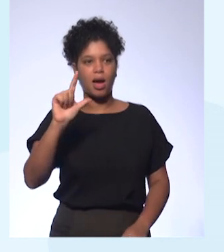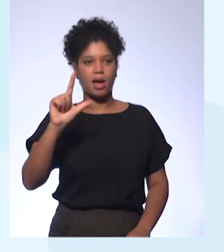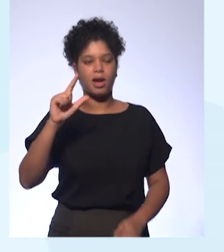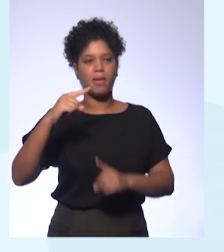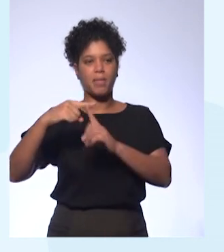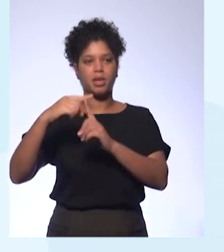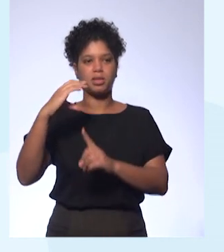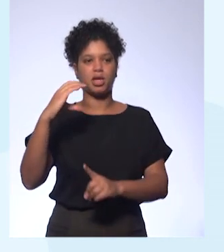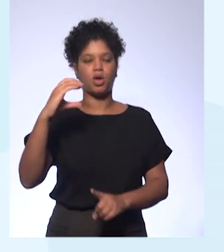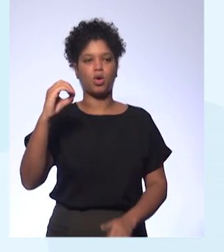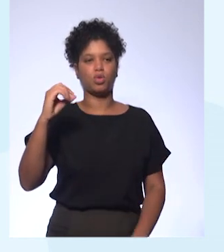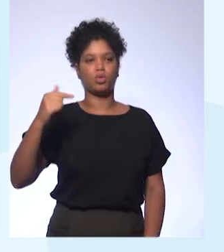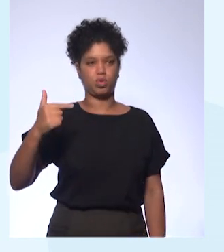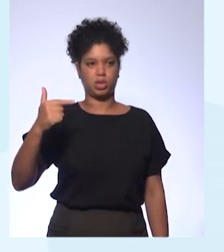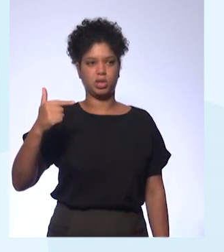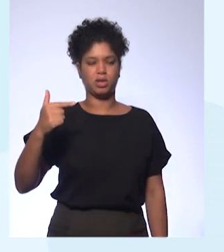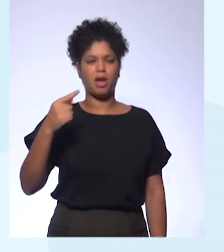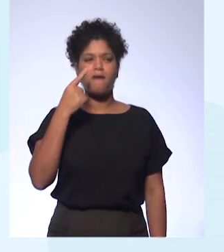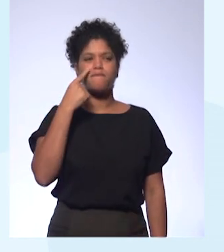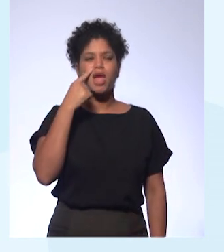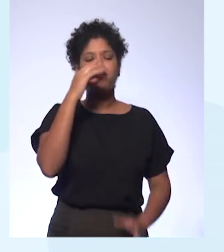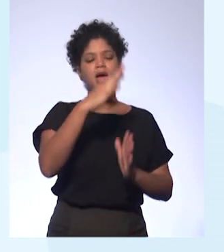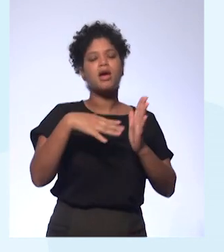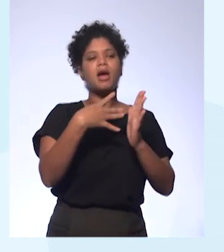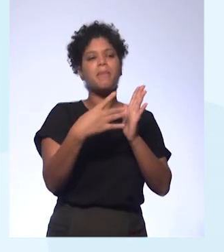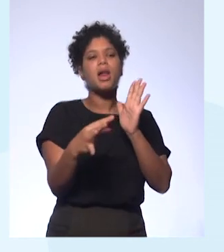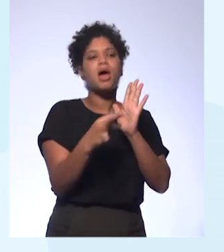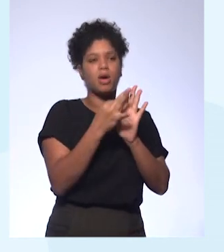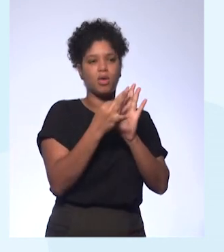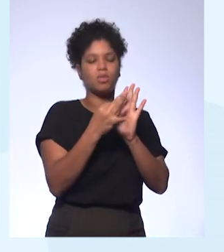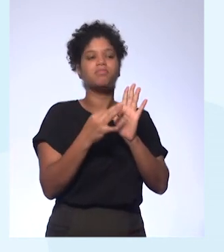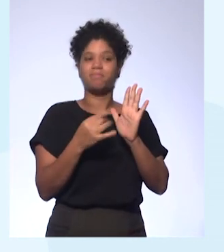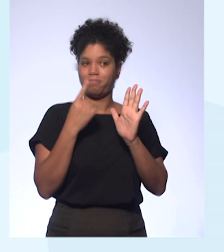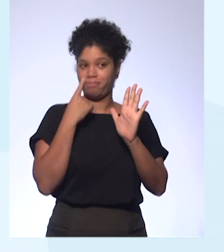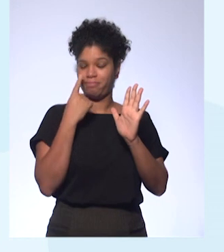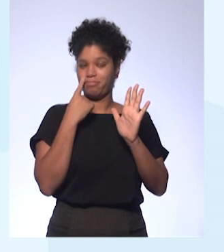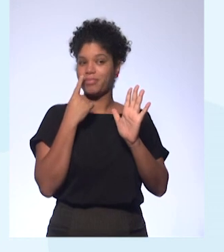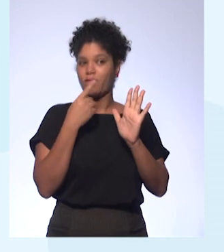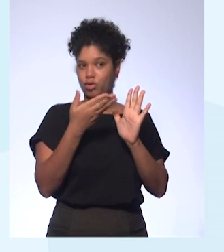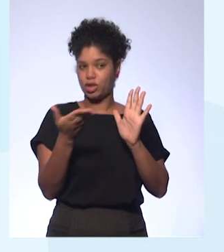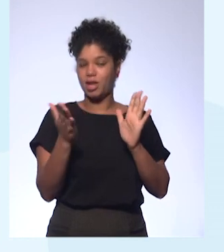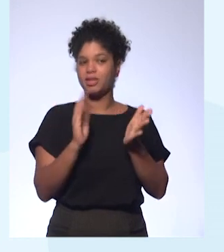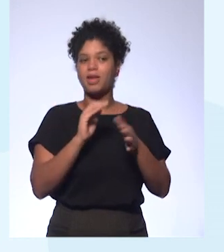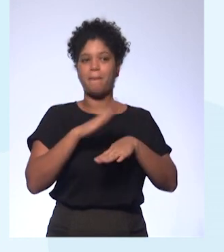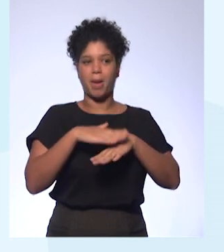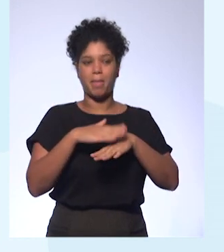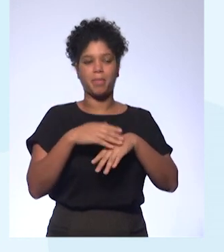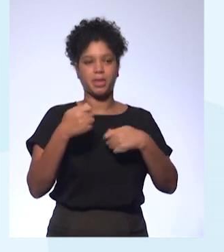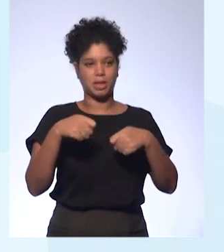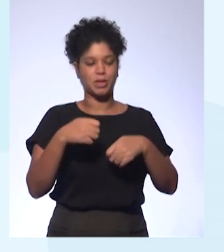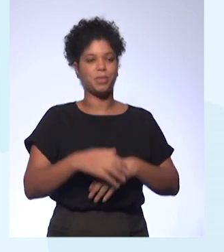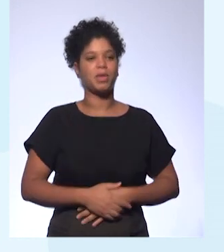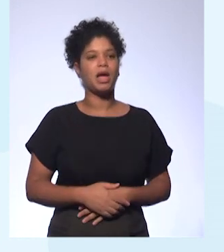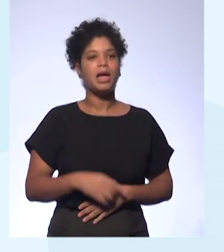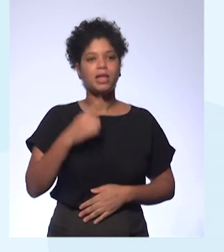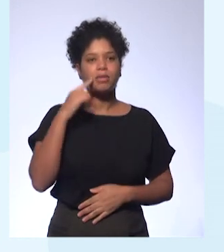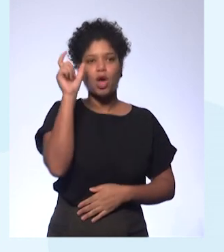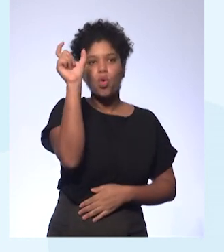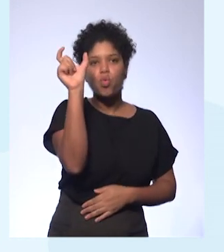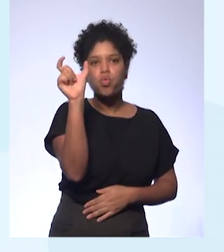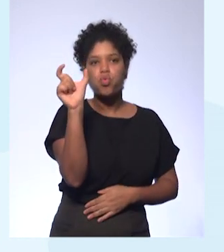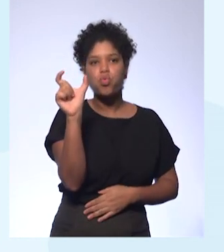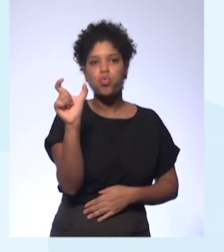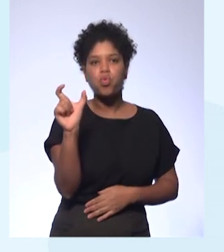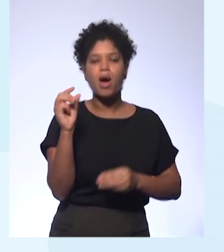mais CO2. Complete a tabela, ok? Portanto, temos aqui as massas dos elementos químicos